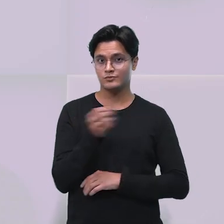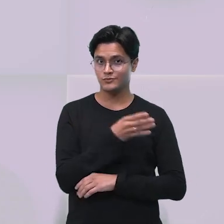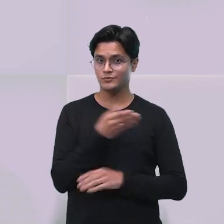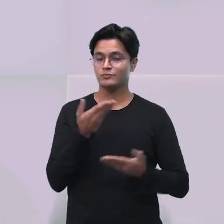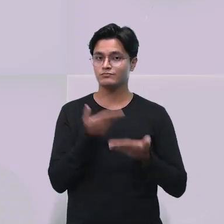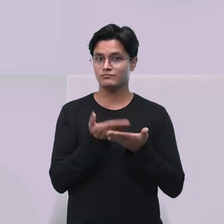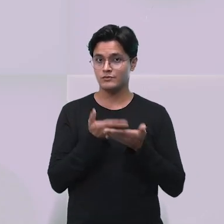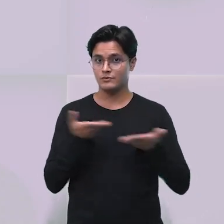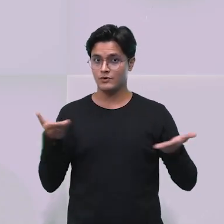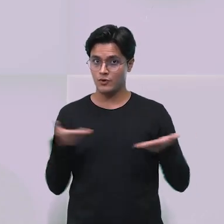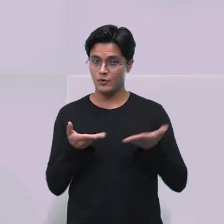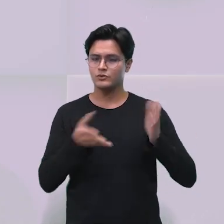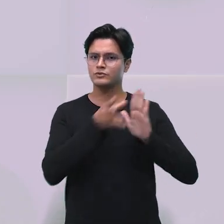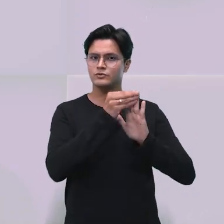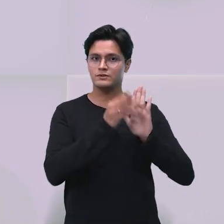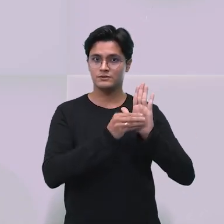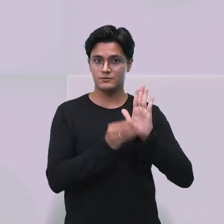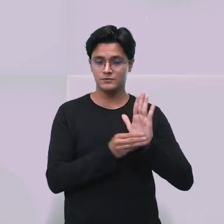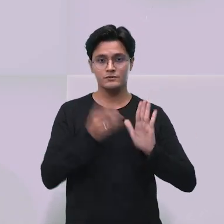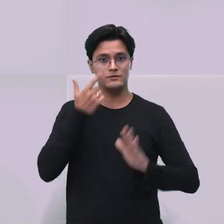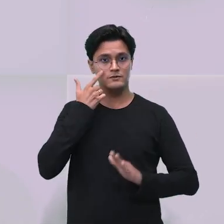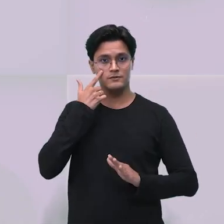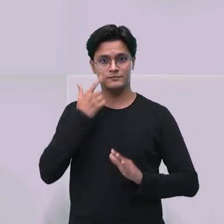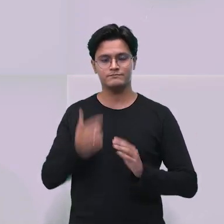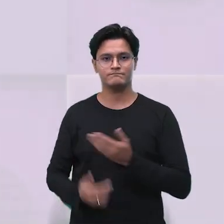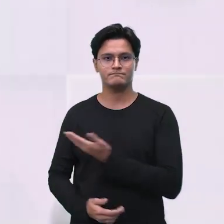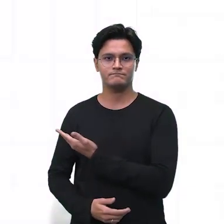hoje. Vamos ao conteúdo, então.